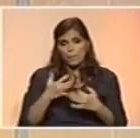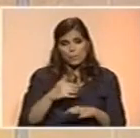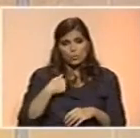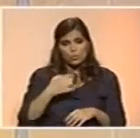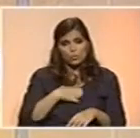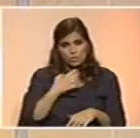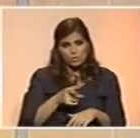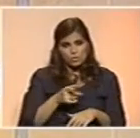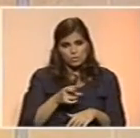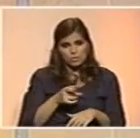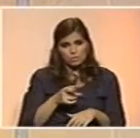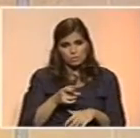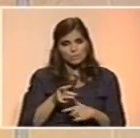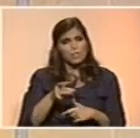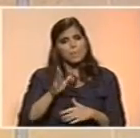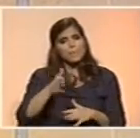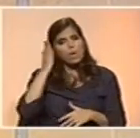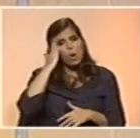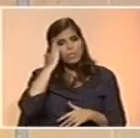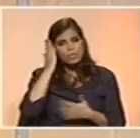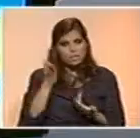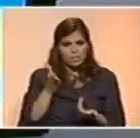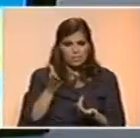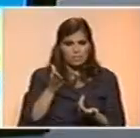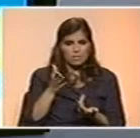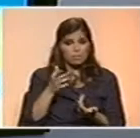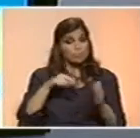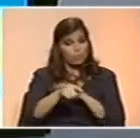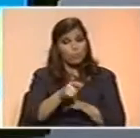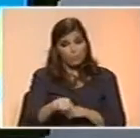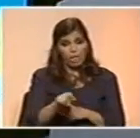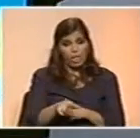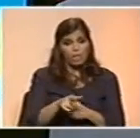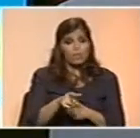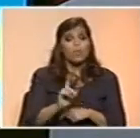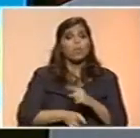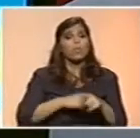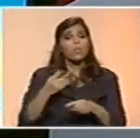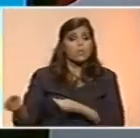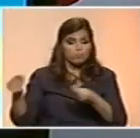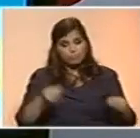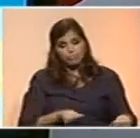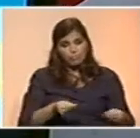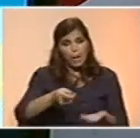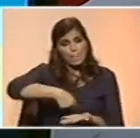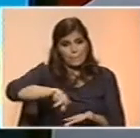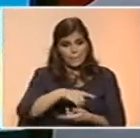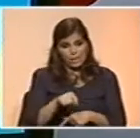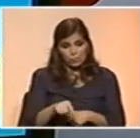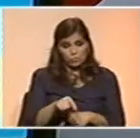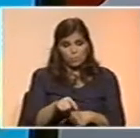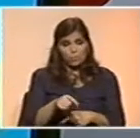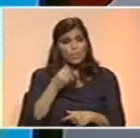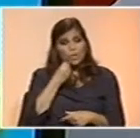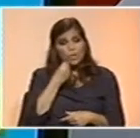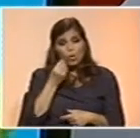sinto isso. Mas que adquiriu uma certa consciência, uma consciência exato. Mais funda daquilo que lhe vem parar à mesa, não é? E de como é que lhe